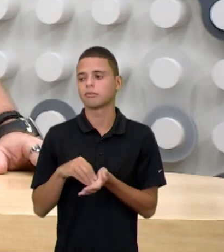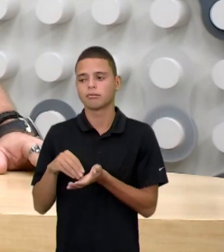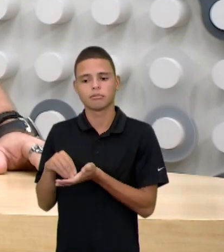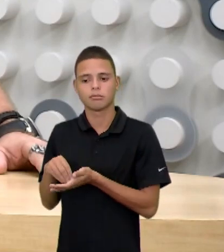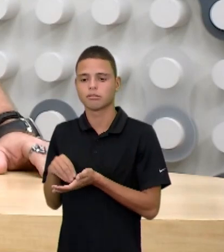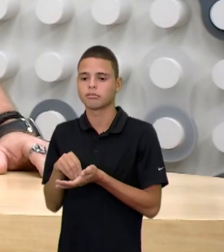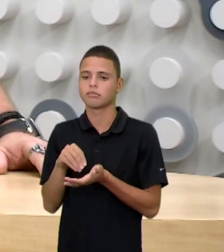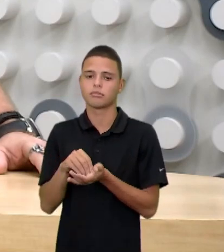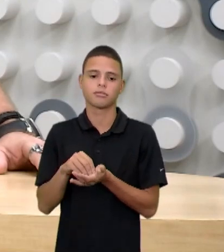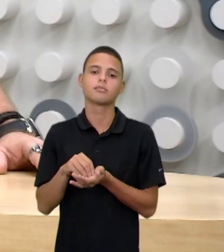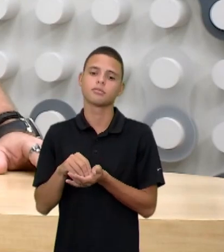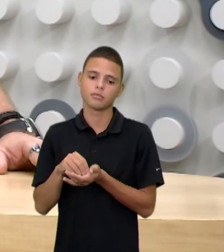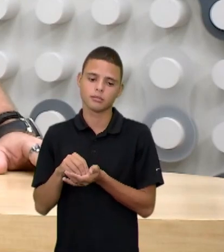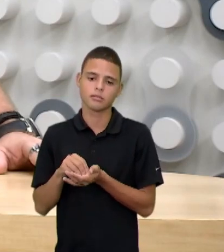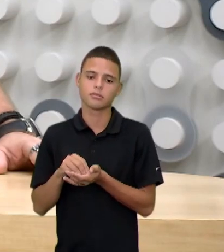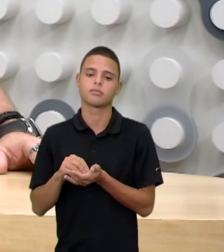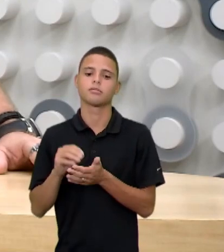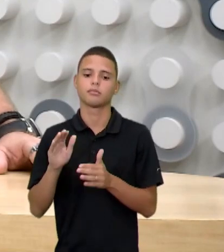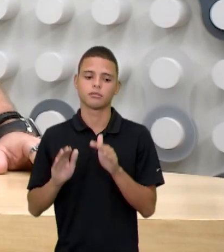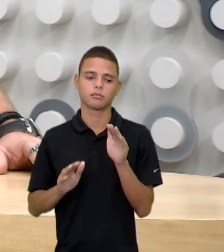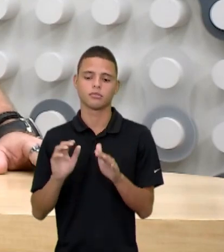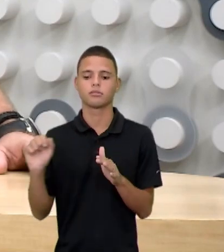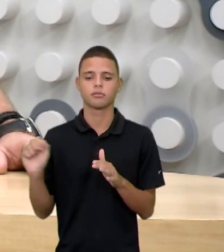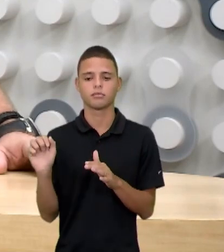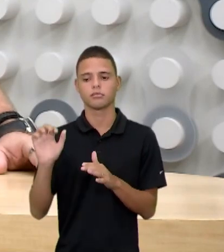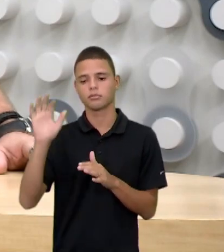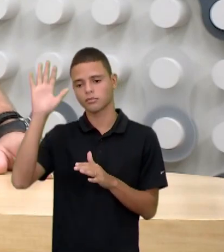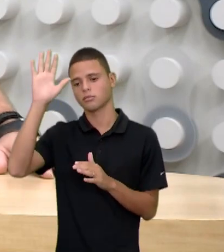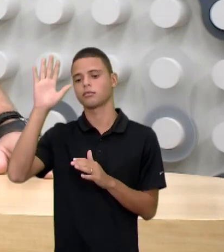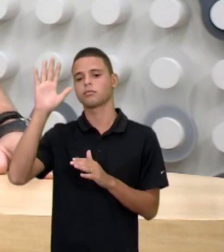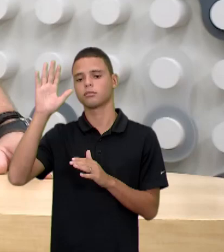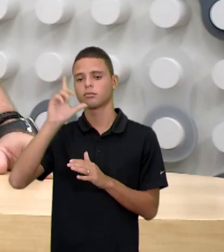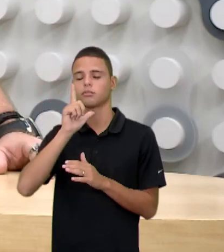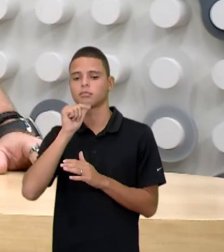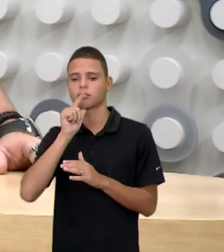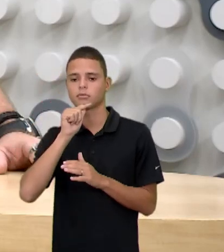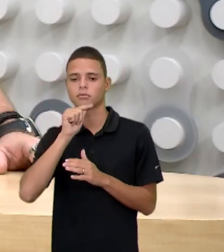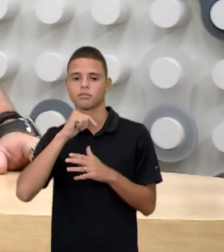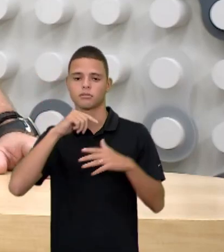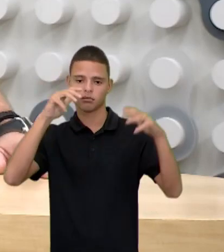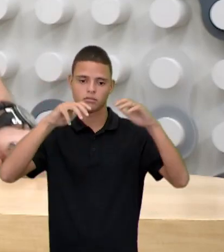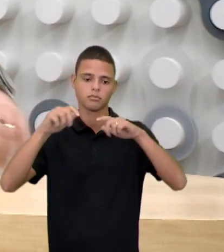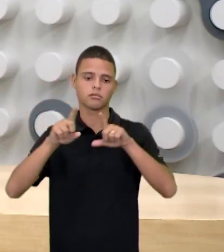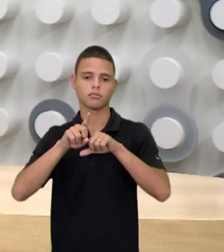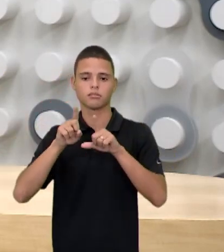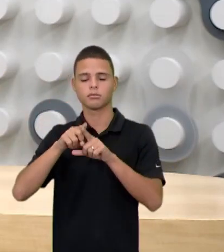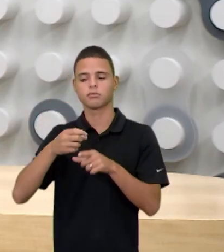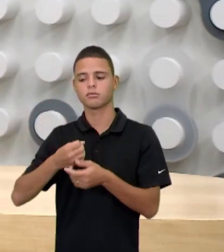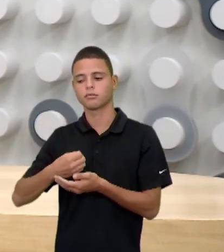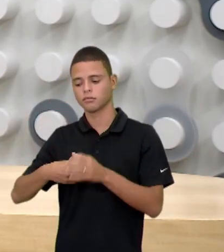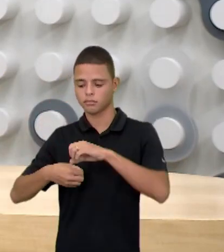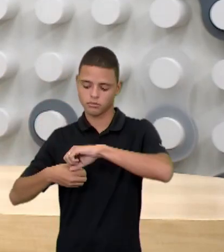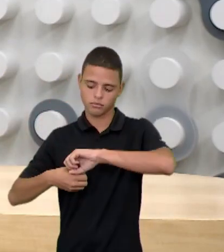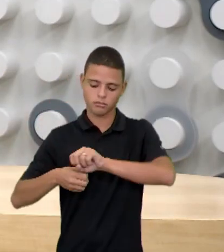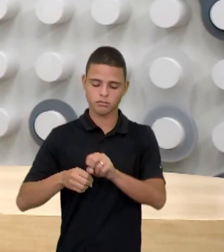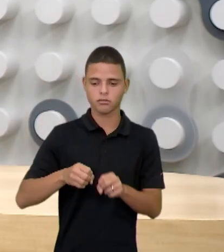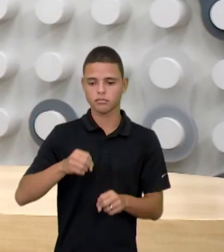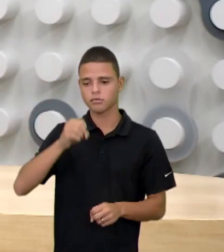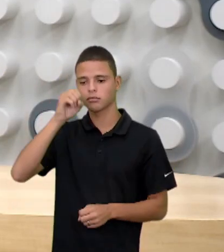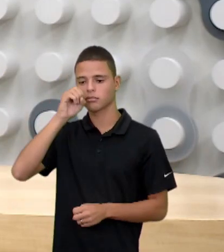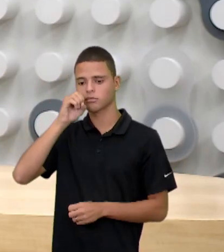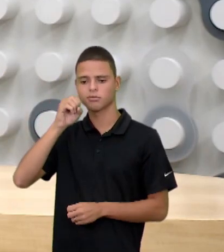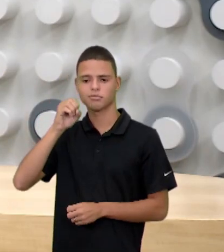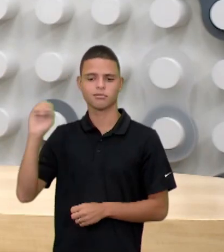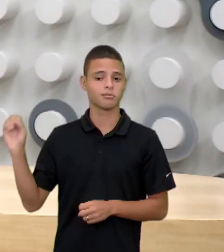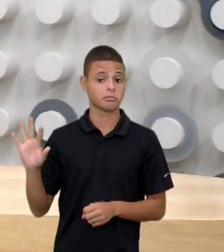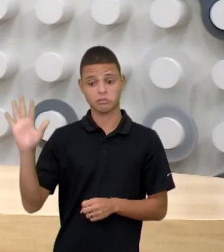rara, né? Cada vez mais encarecendo aí as contas de água, né? Aquelas garrafinhas de água que eram, né, praticamente de graça, hoje também